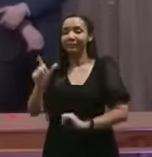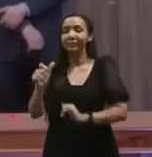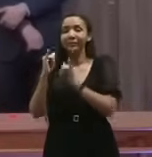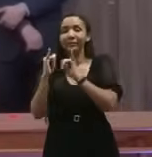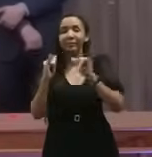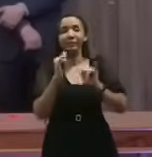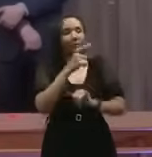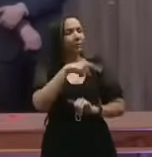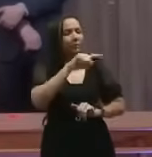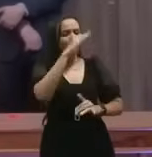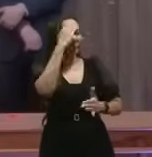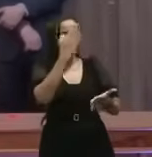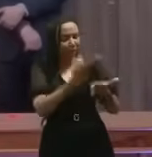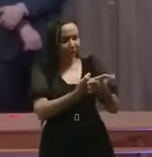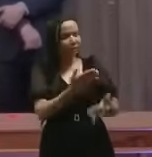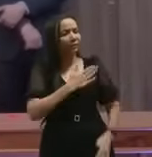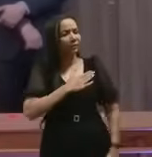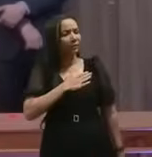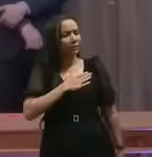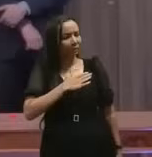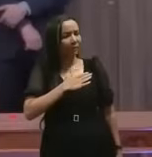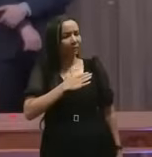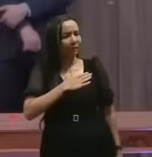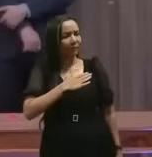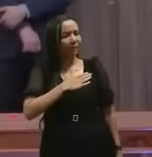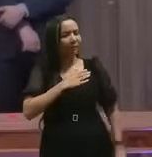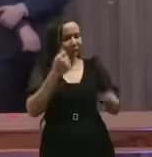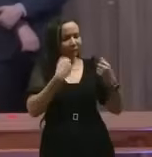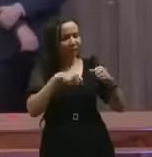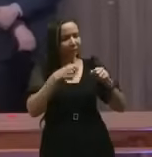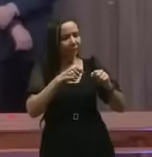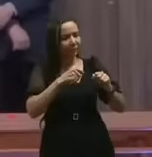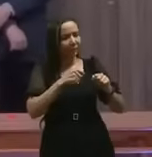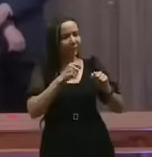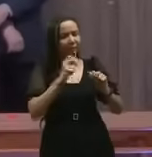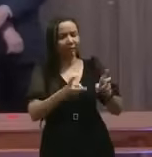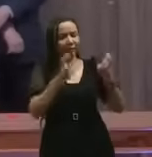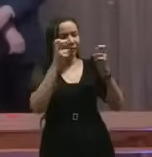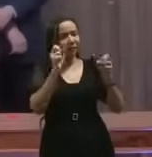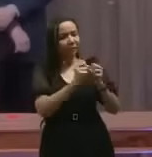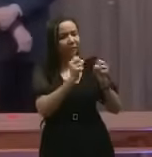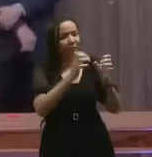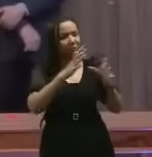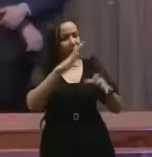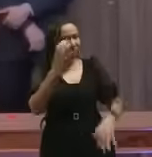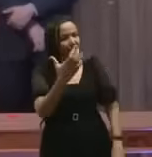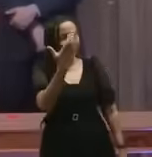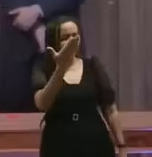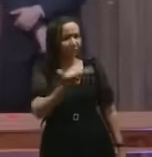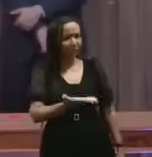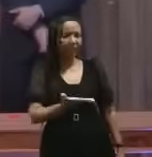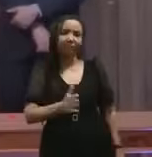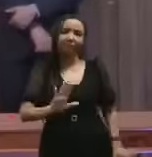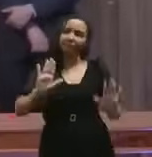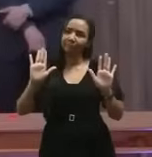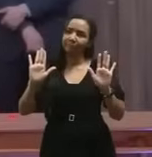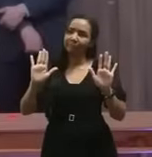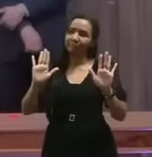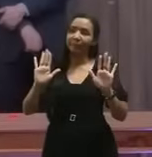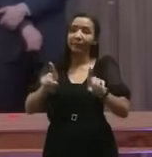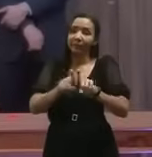coisa que eu quero falar aqui para os pastores e para esta igreja não substitua a